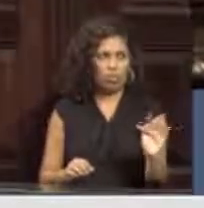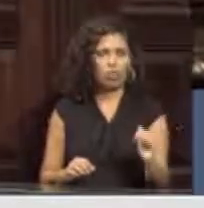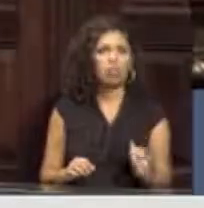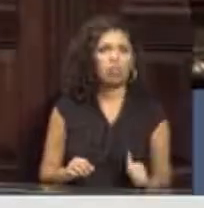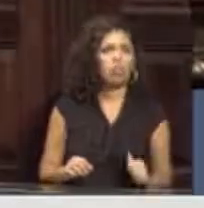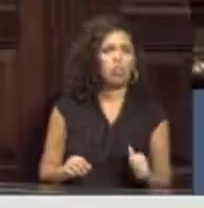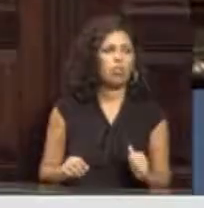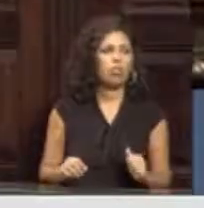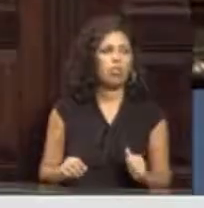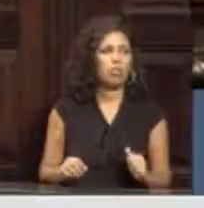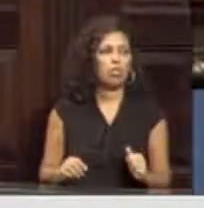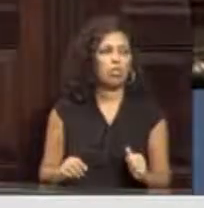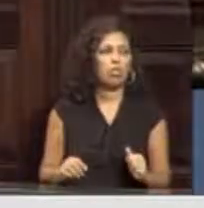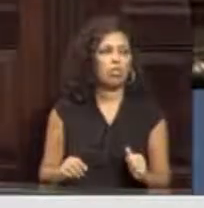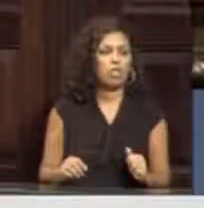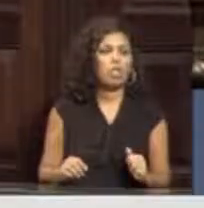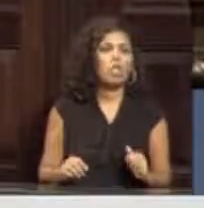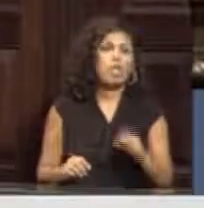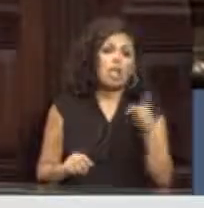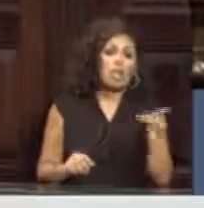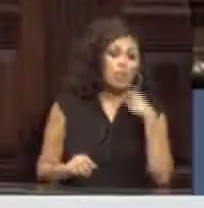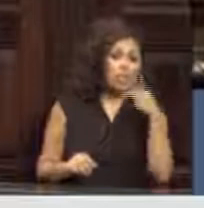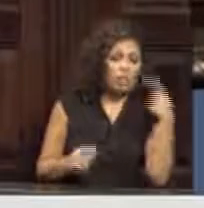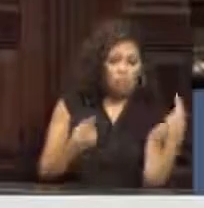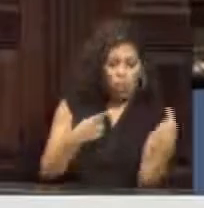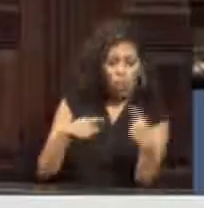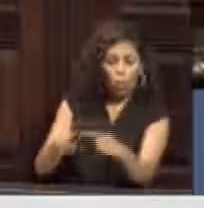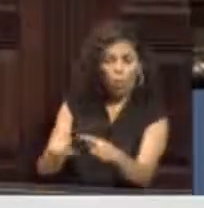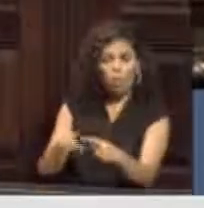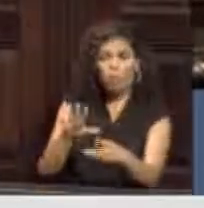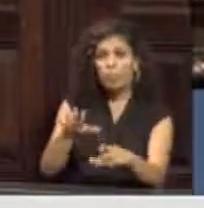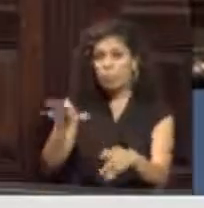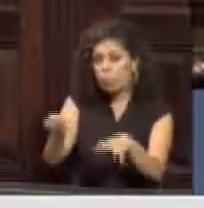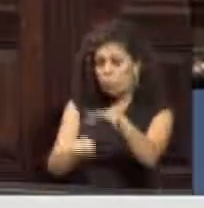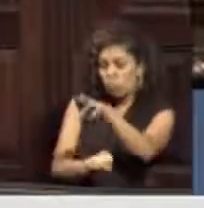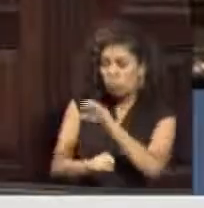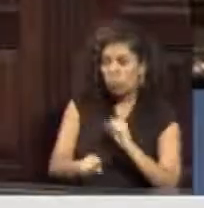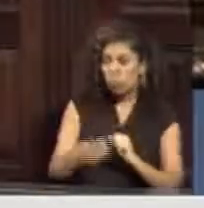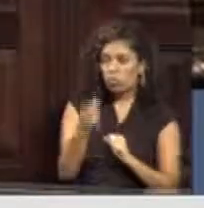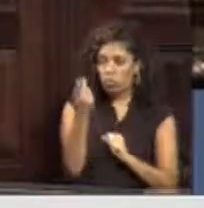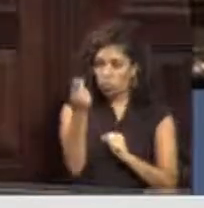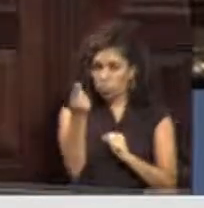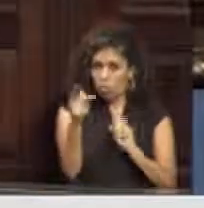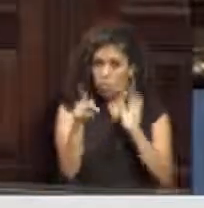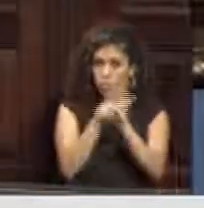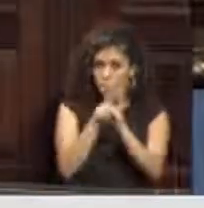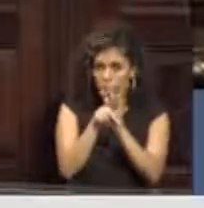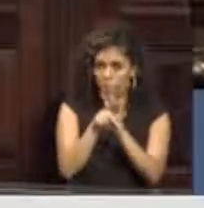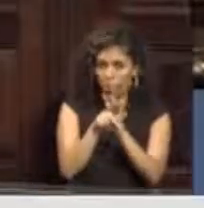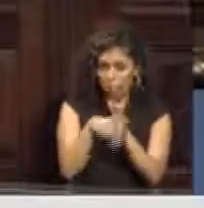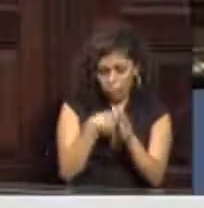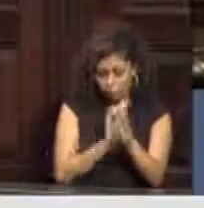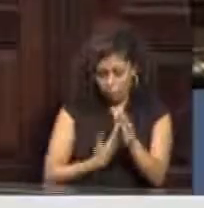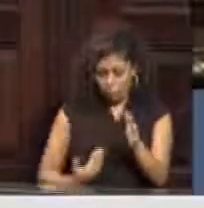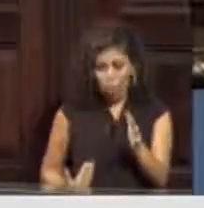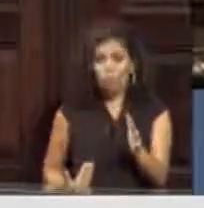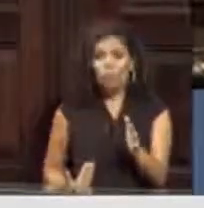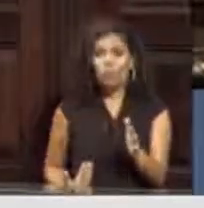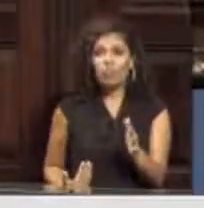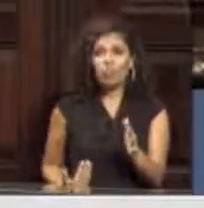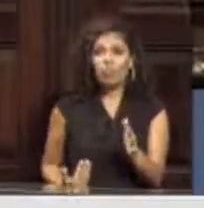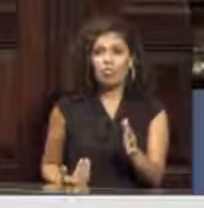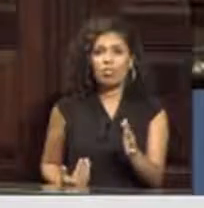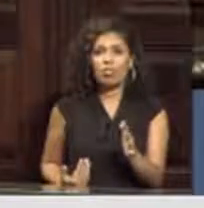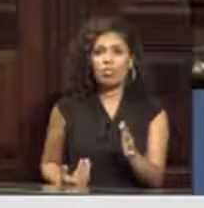BNDES, foi socorrida também por todos, indiretamente, pelas prefeituras dos estados de Paraná, Santa